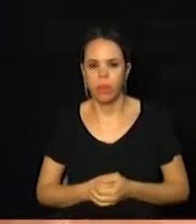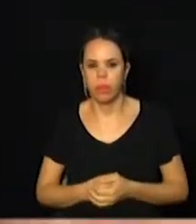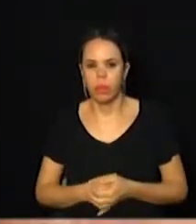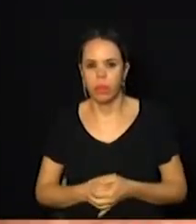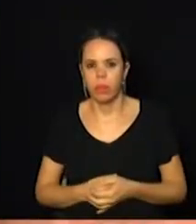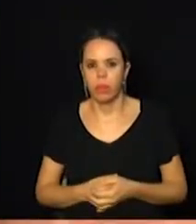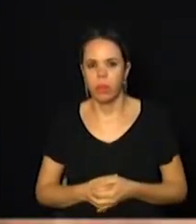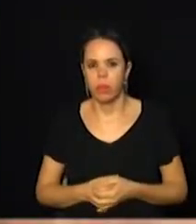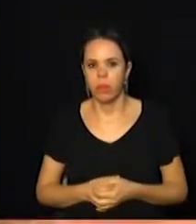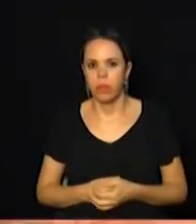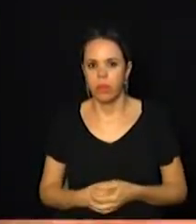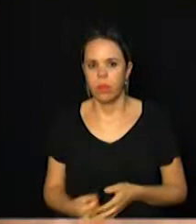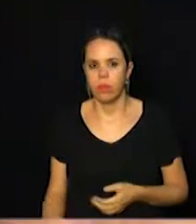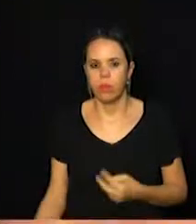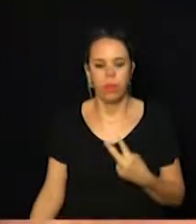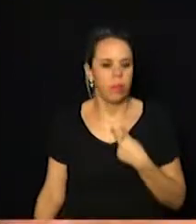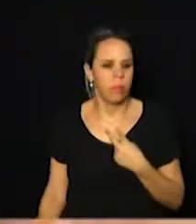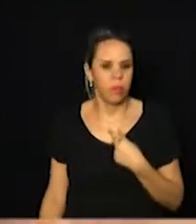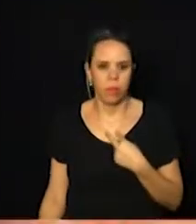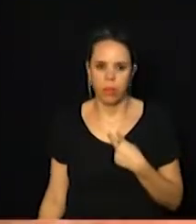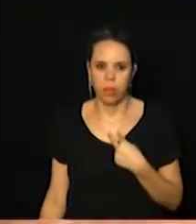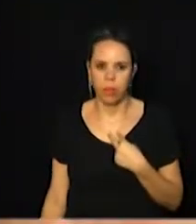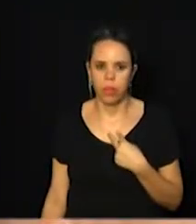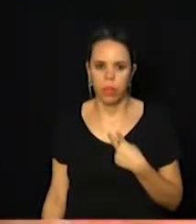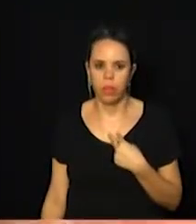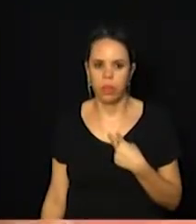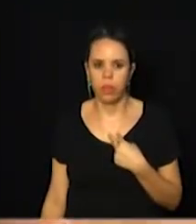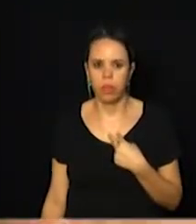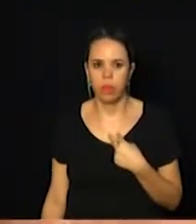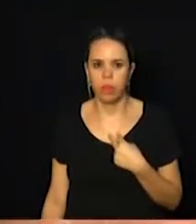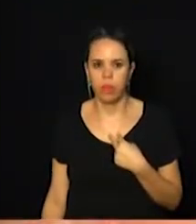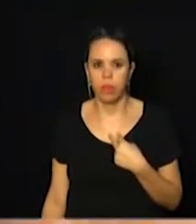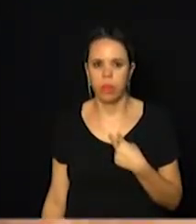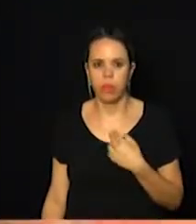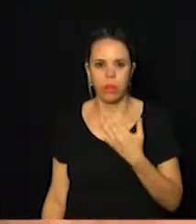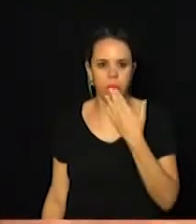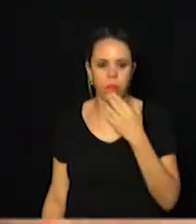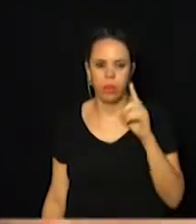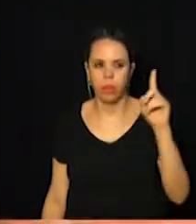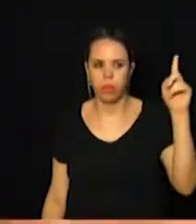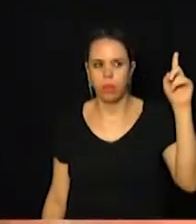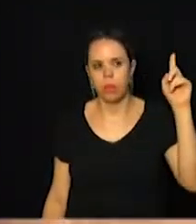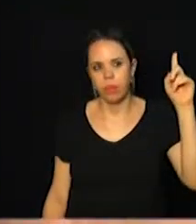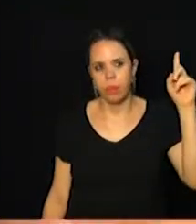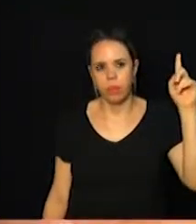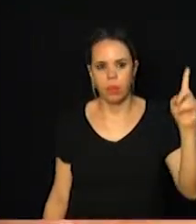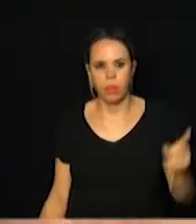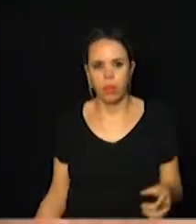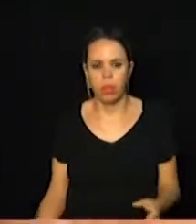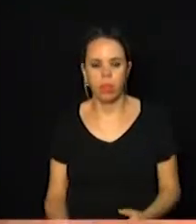e as temos que pedir a Deus